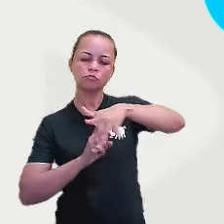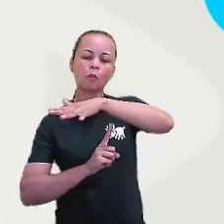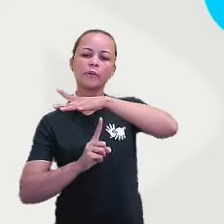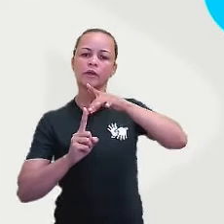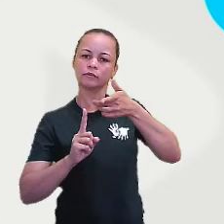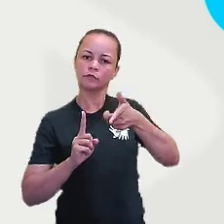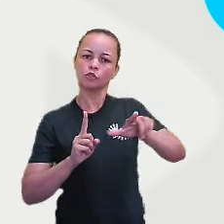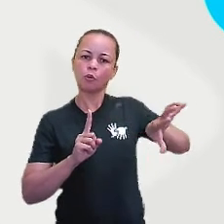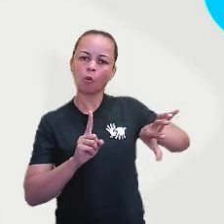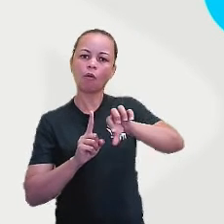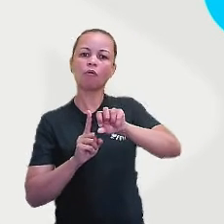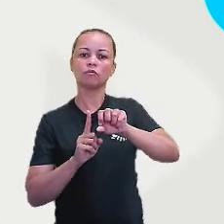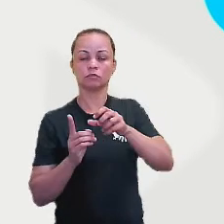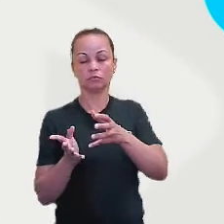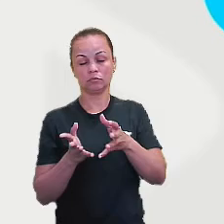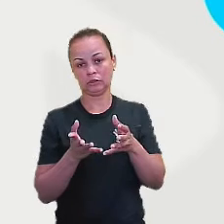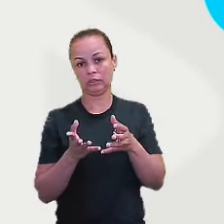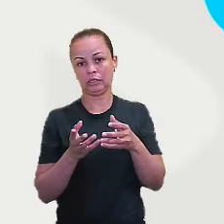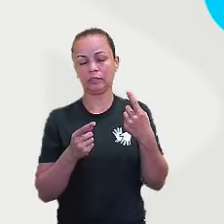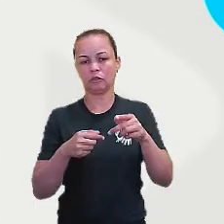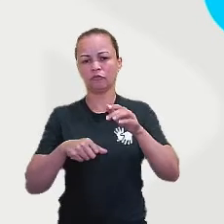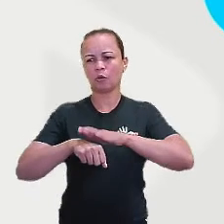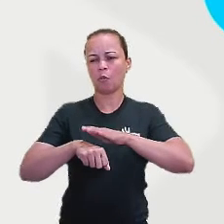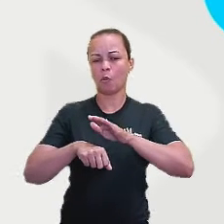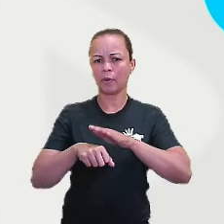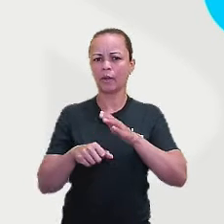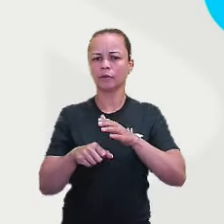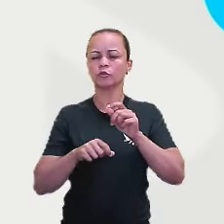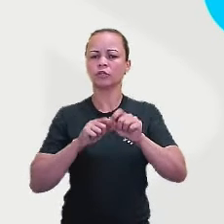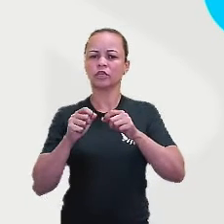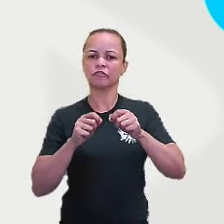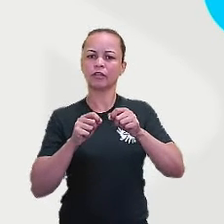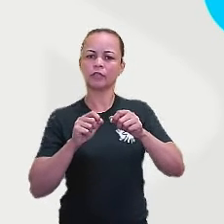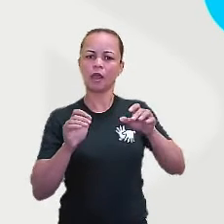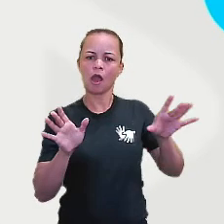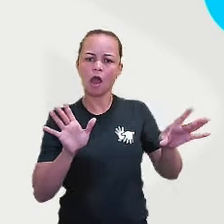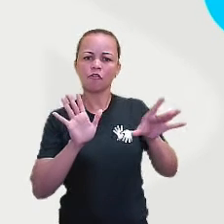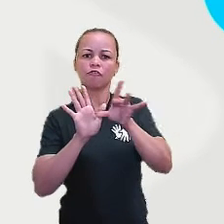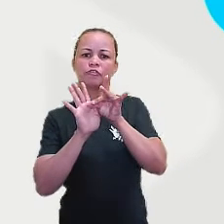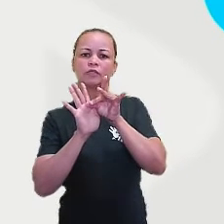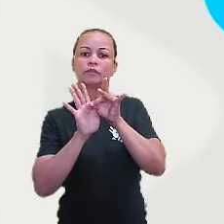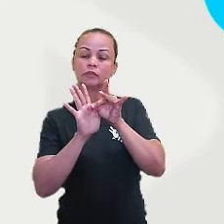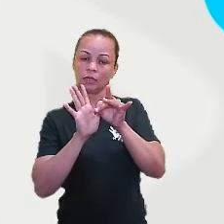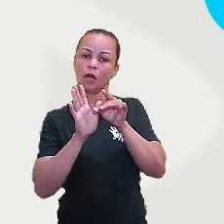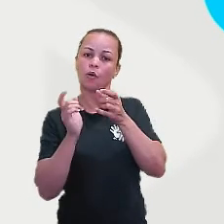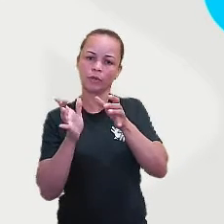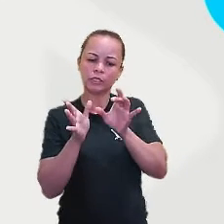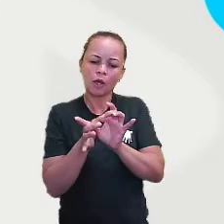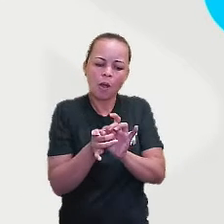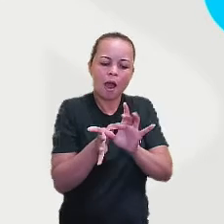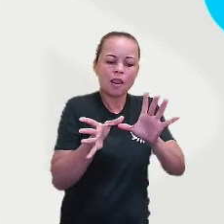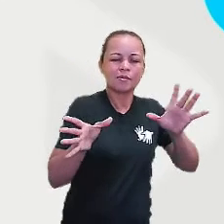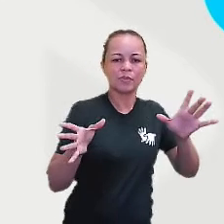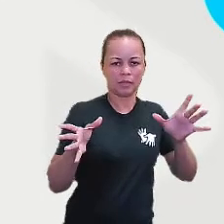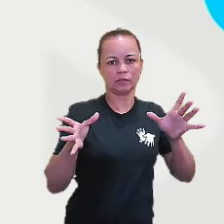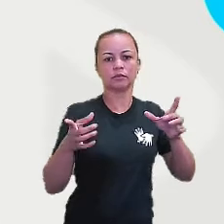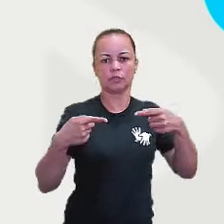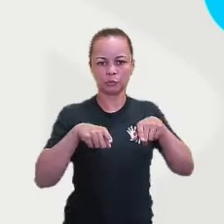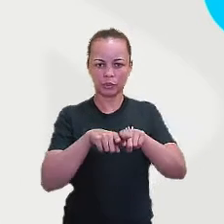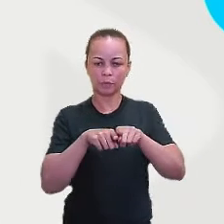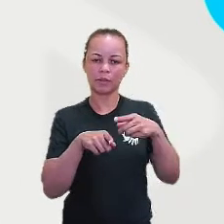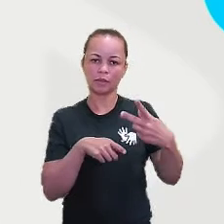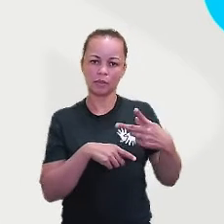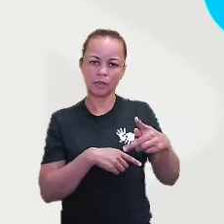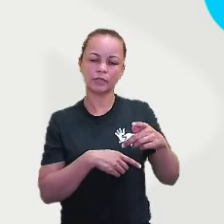meio ambiente. Ou seja, vai ter um momento que vai ter a fixação e vai ter um momento que vai ter a liberação desse carbono. E